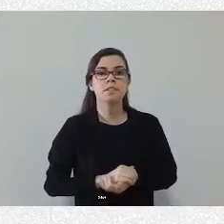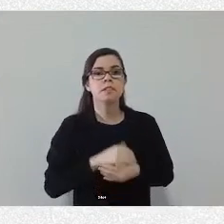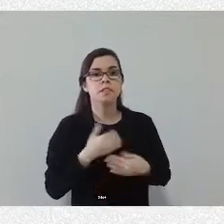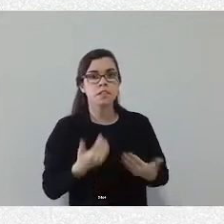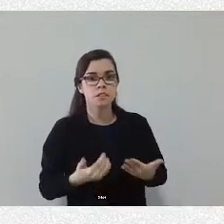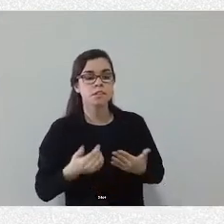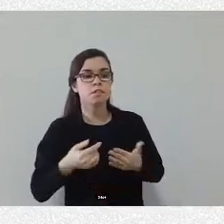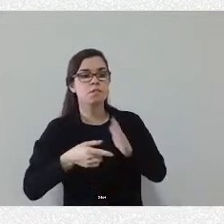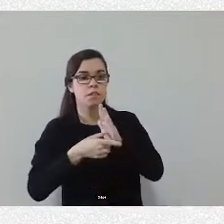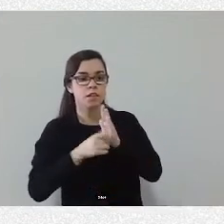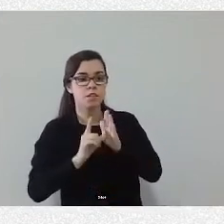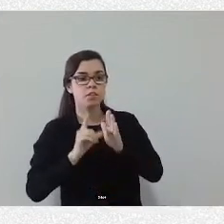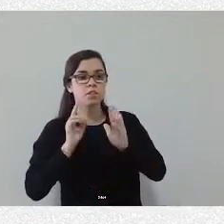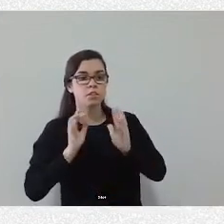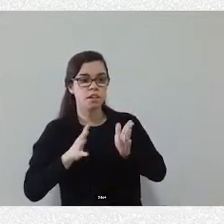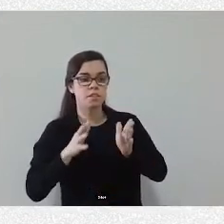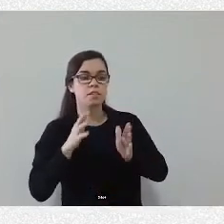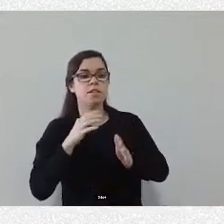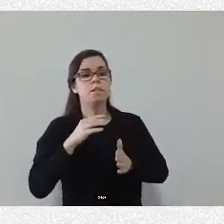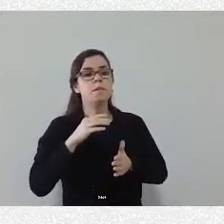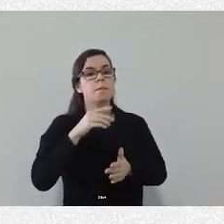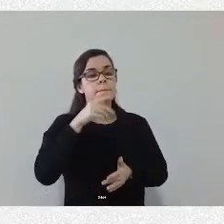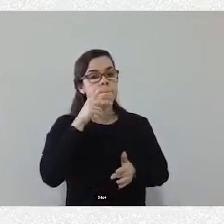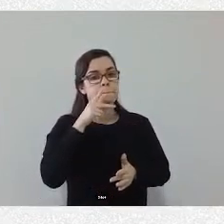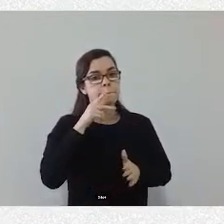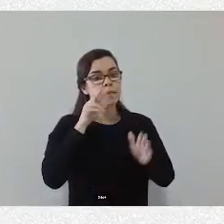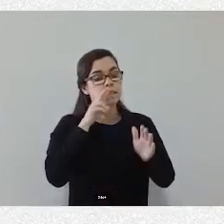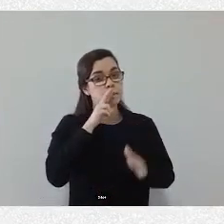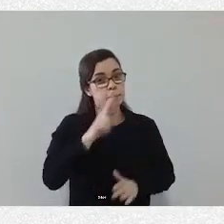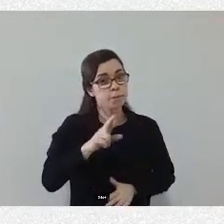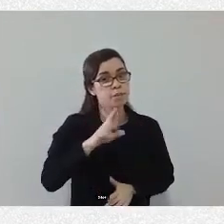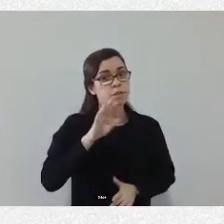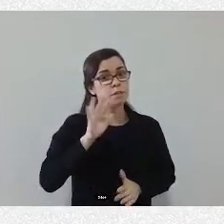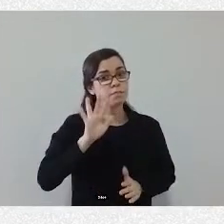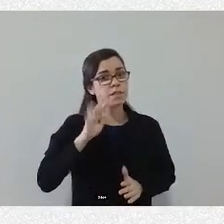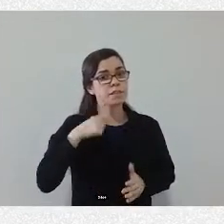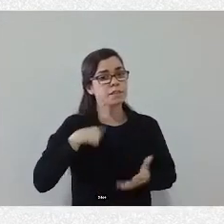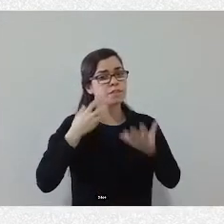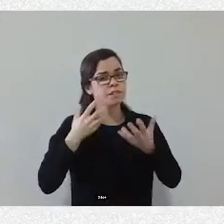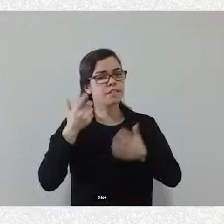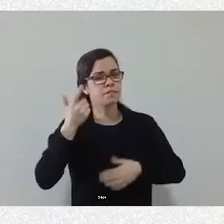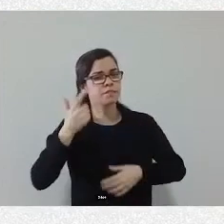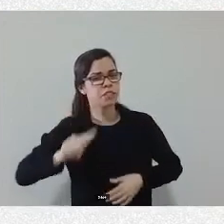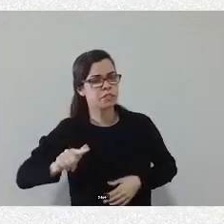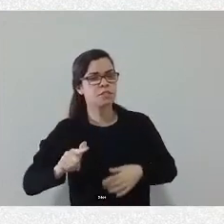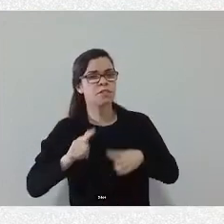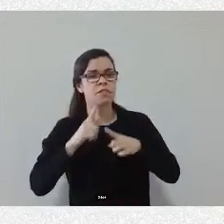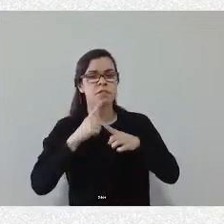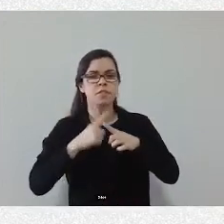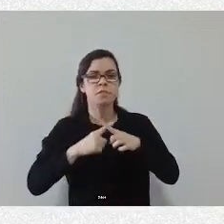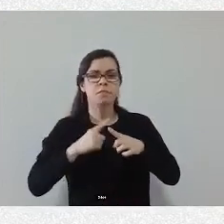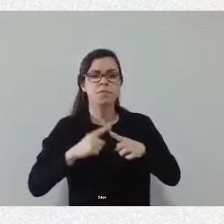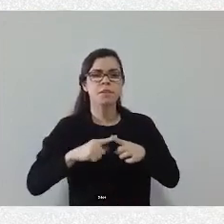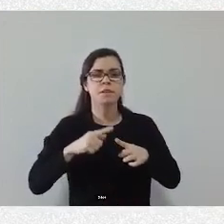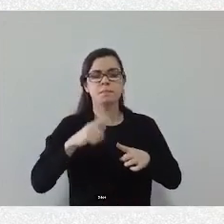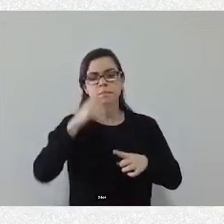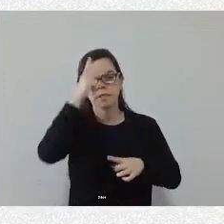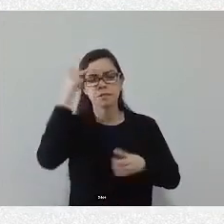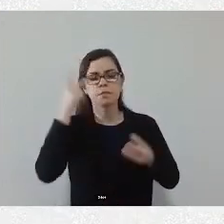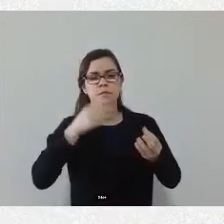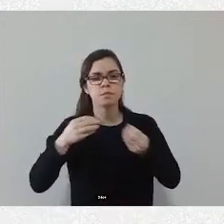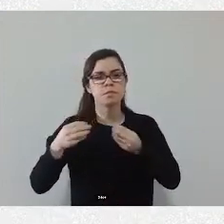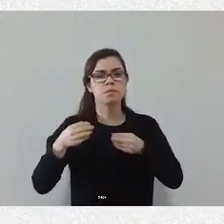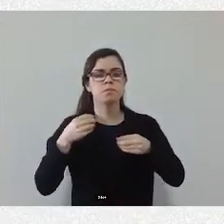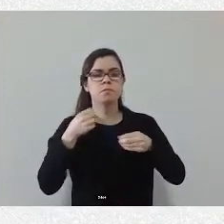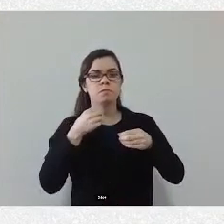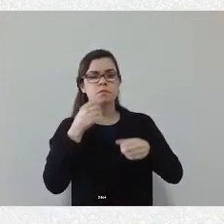sido respondida, eu só queria conseguir refazer, na verdade, a pergunta por conta do decorrer aqui do que já foi falado. Foi